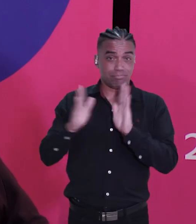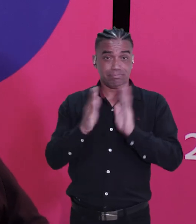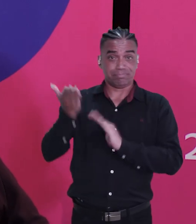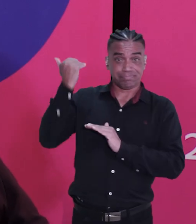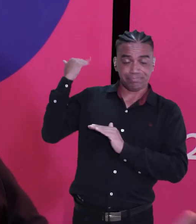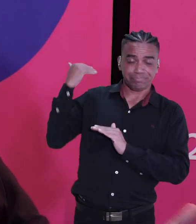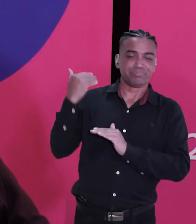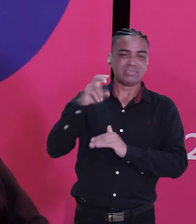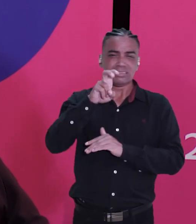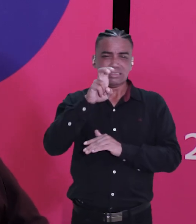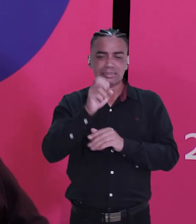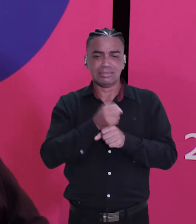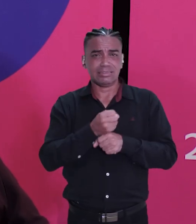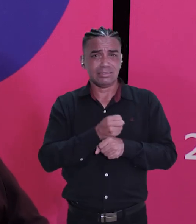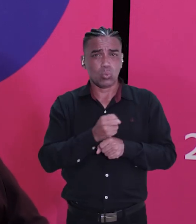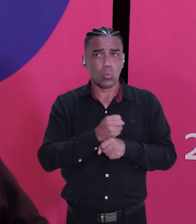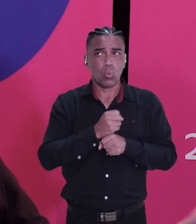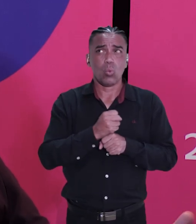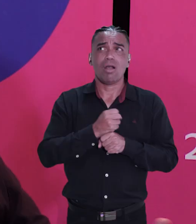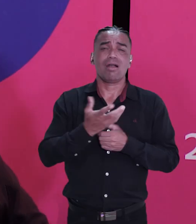naquela época, levei 5 anos